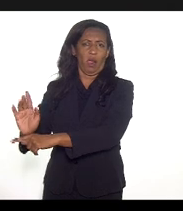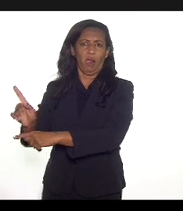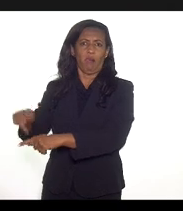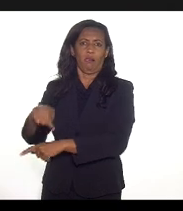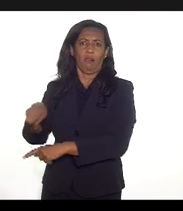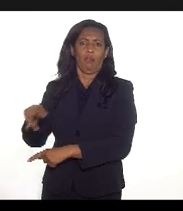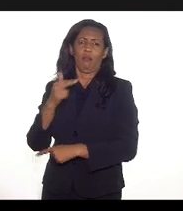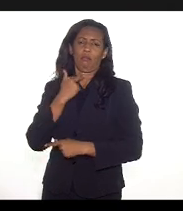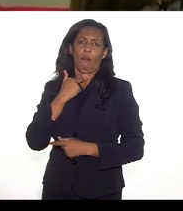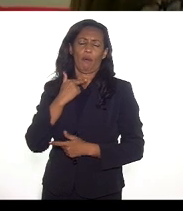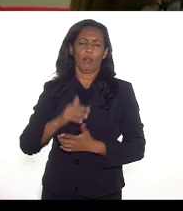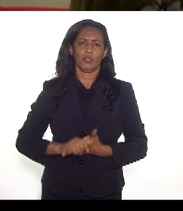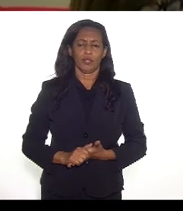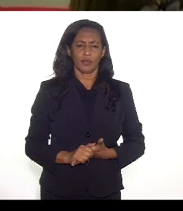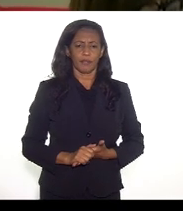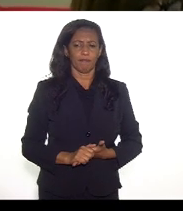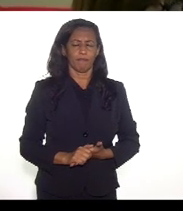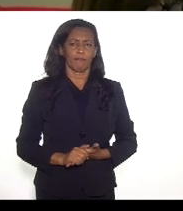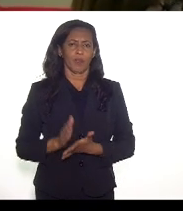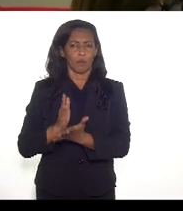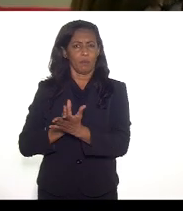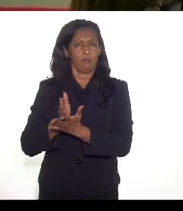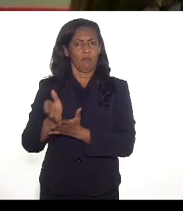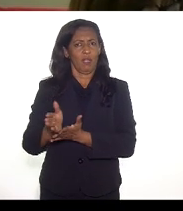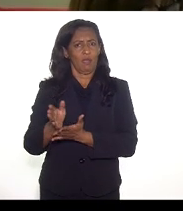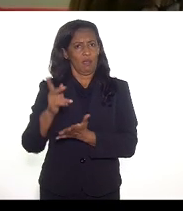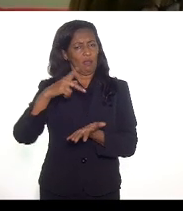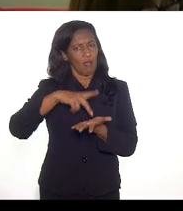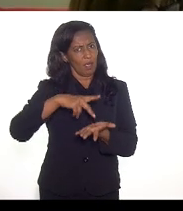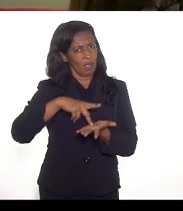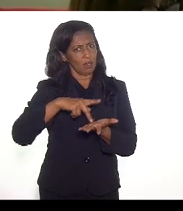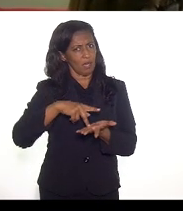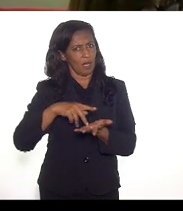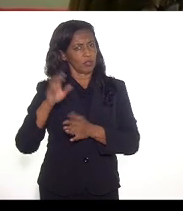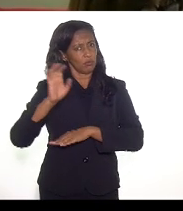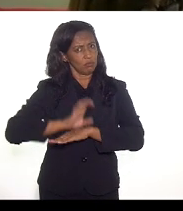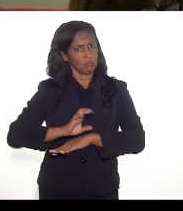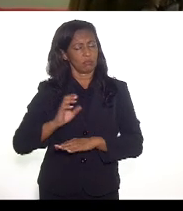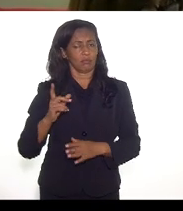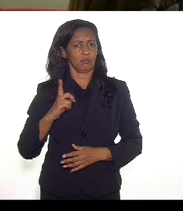mais importantes para uma determinada realidade que o Estado se encontra.